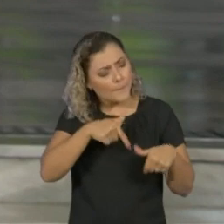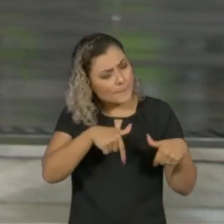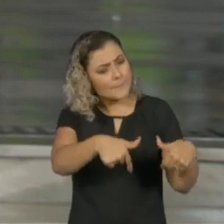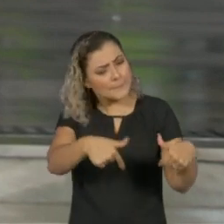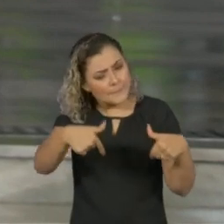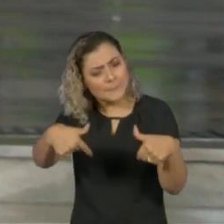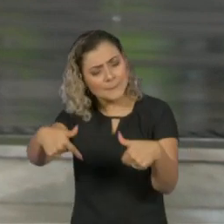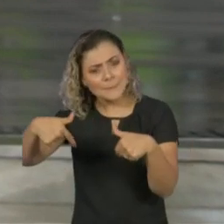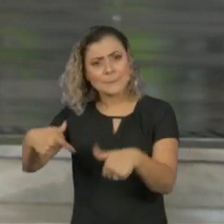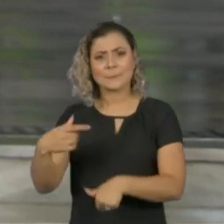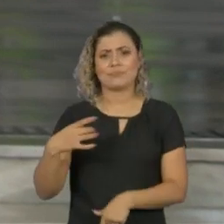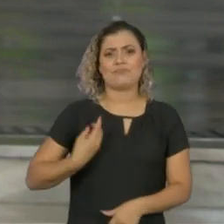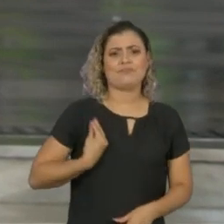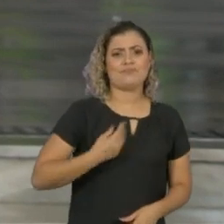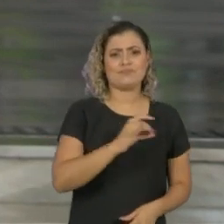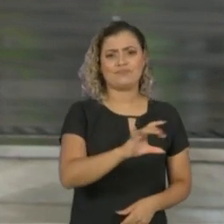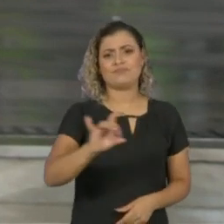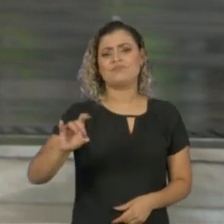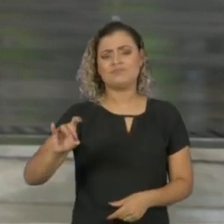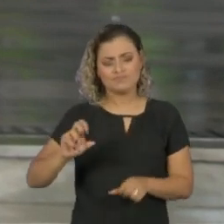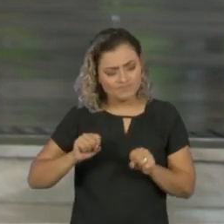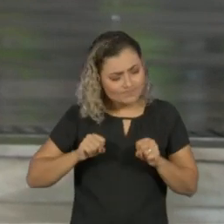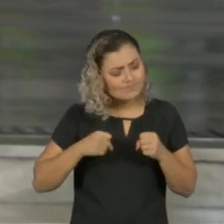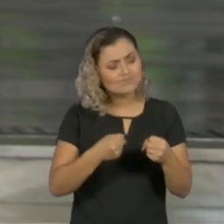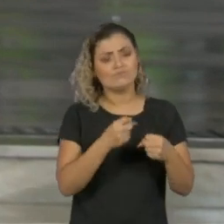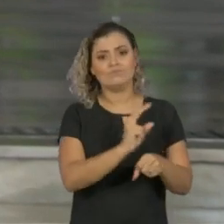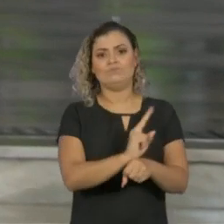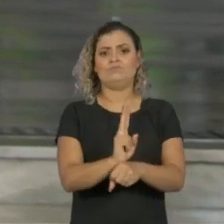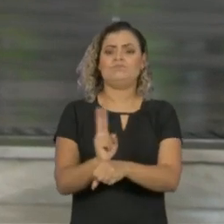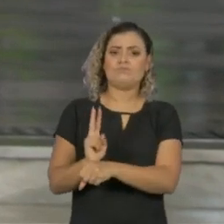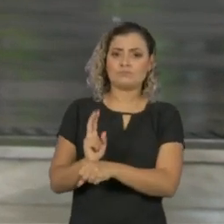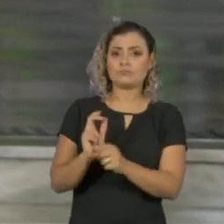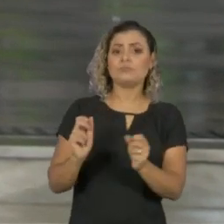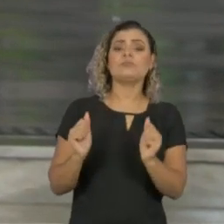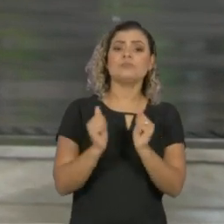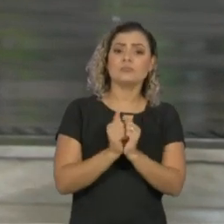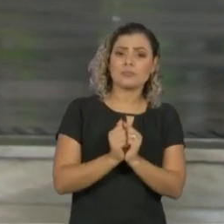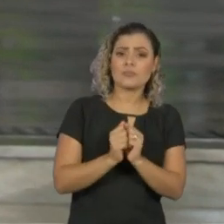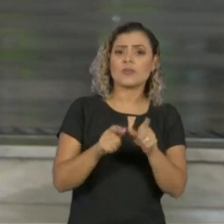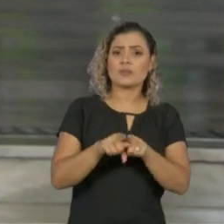a vida comum ao lado dos seus familiares, para